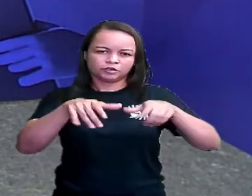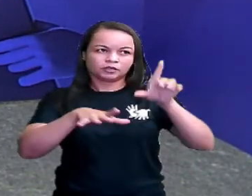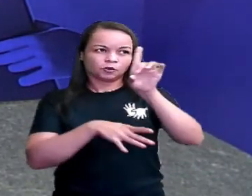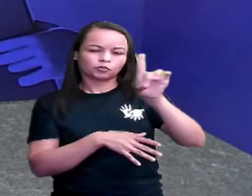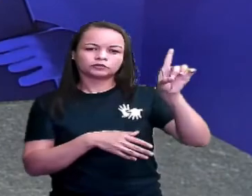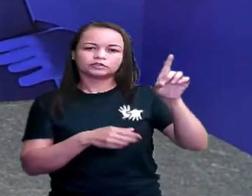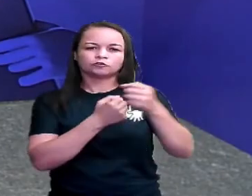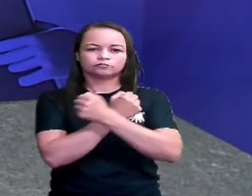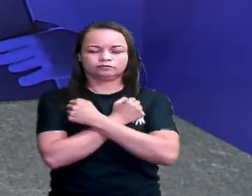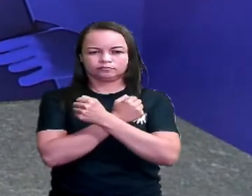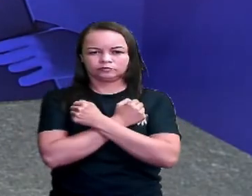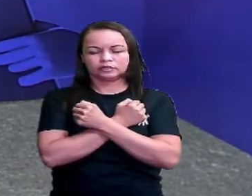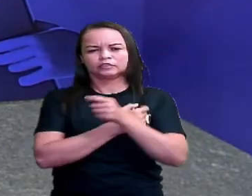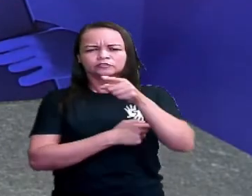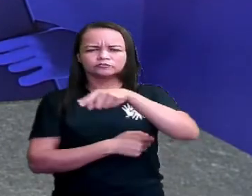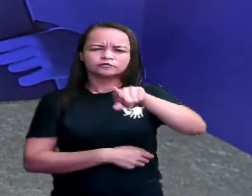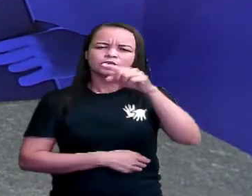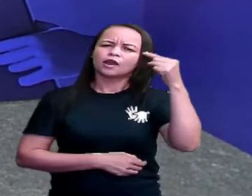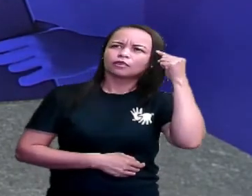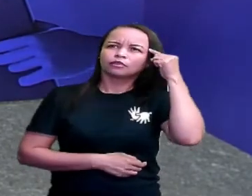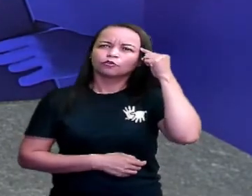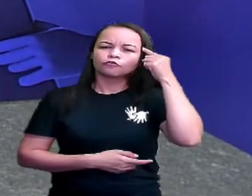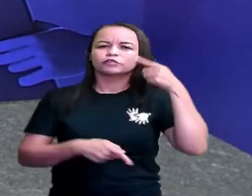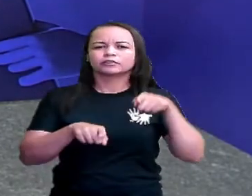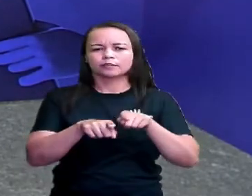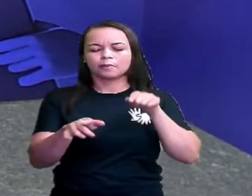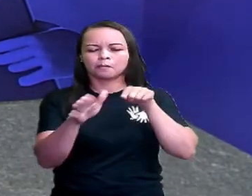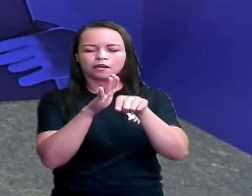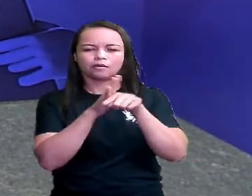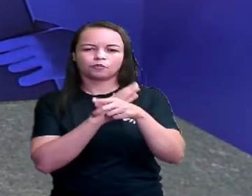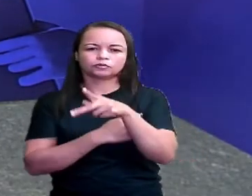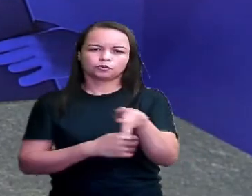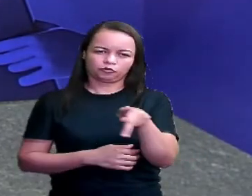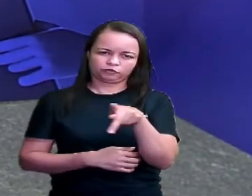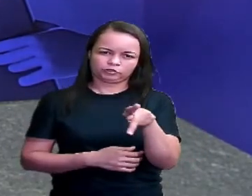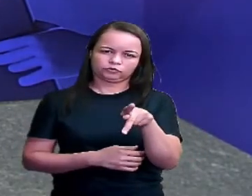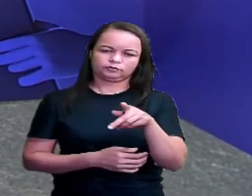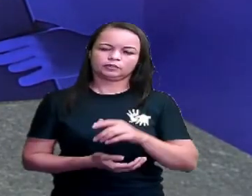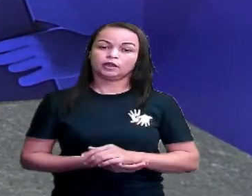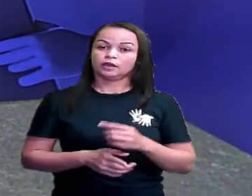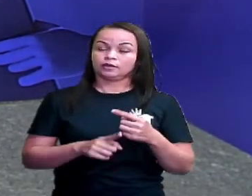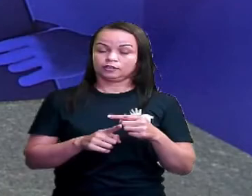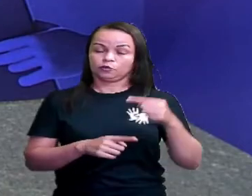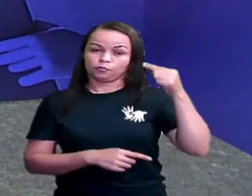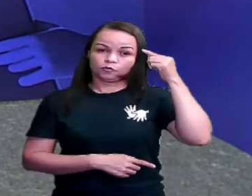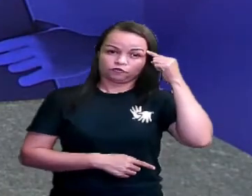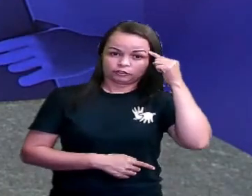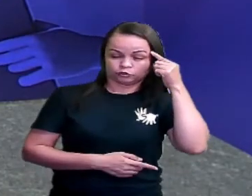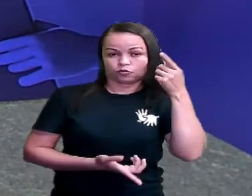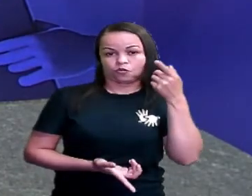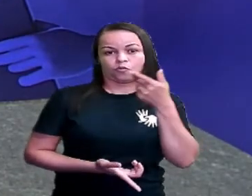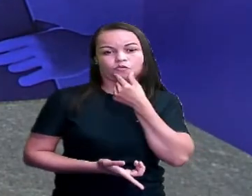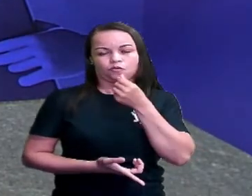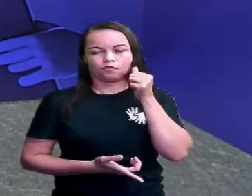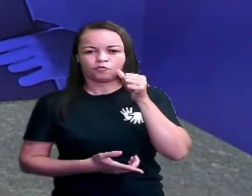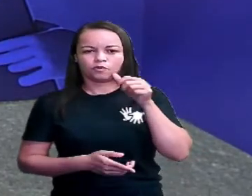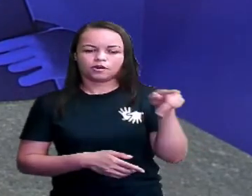forte abraço e qualquer dúvida, pergunte ao seu professor, que eu não tenho dúvida que ele ou ela terá maior